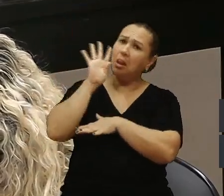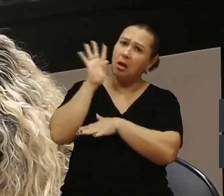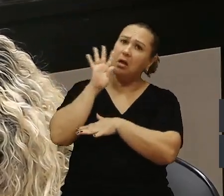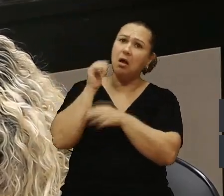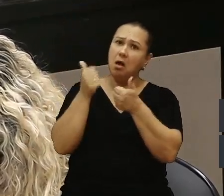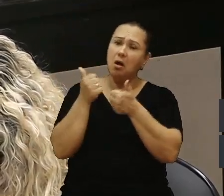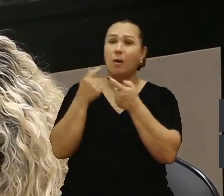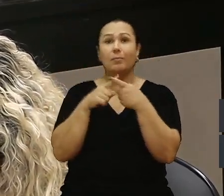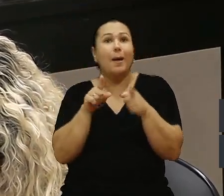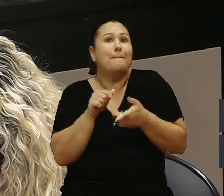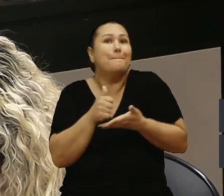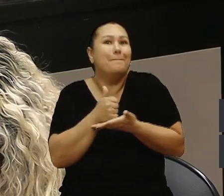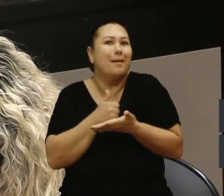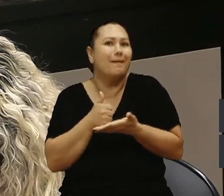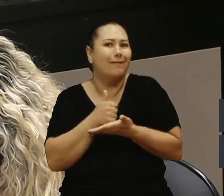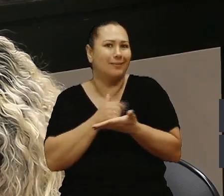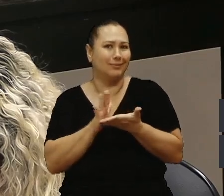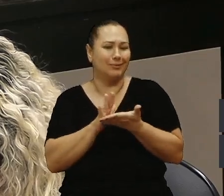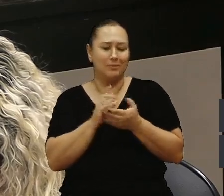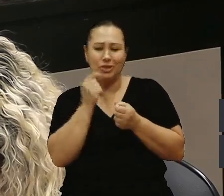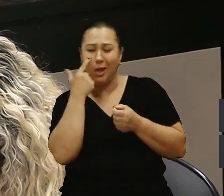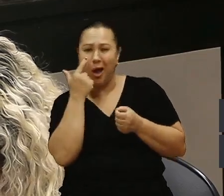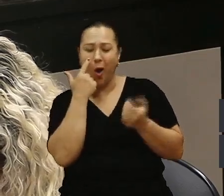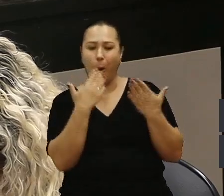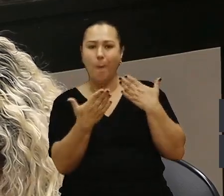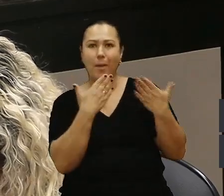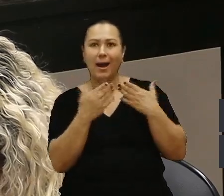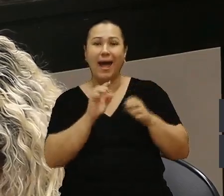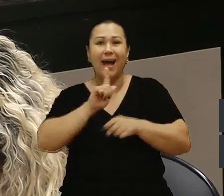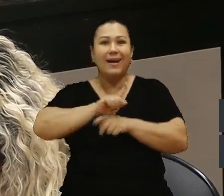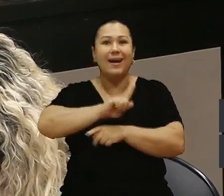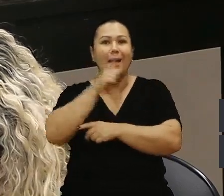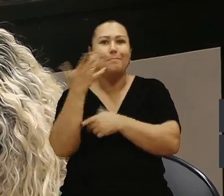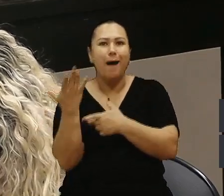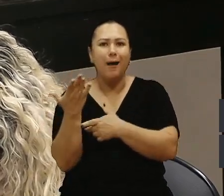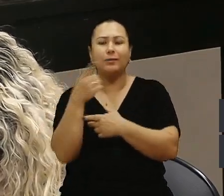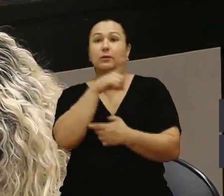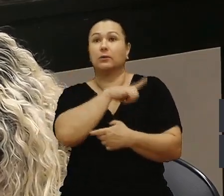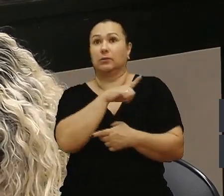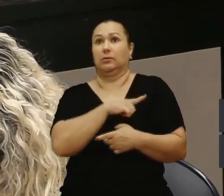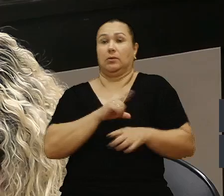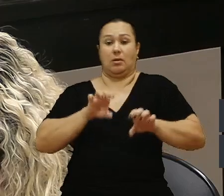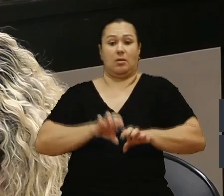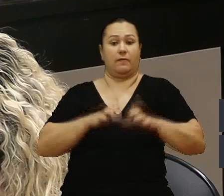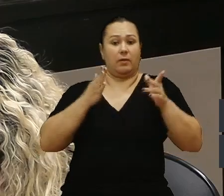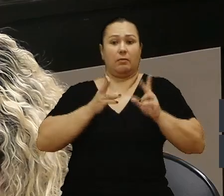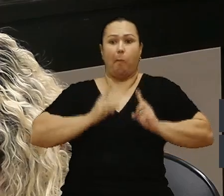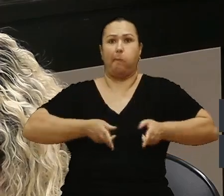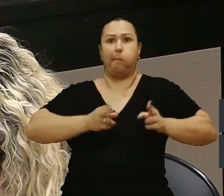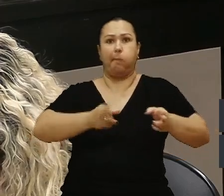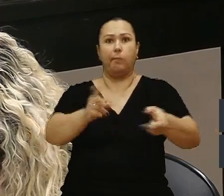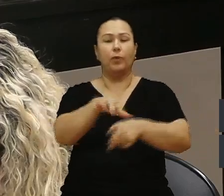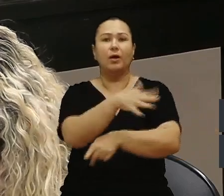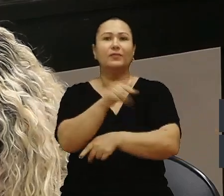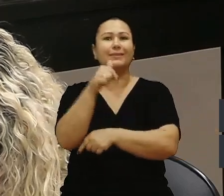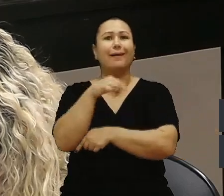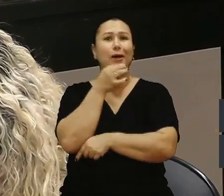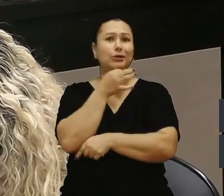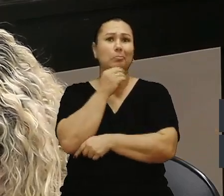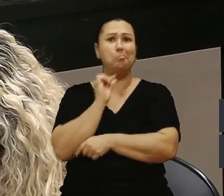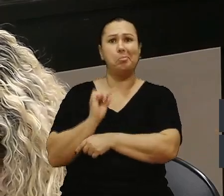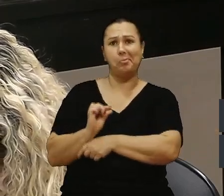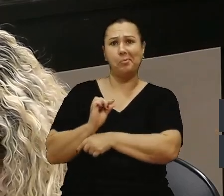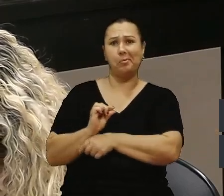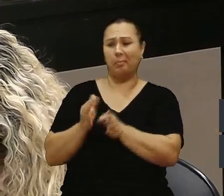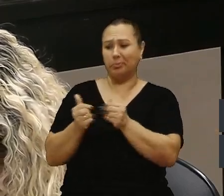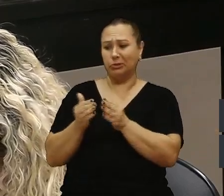máximo. Imagina se a gente comparar com o Gramado, que tem um evento desse aí por semana. Então a gente, às vezes, em Caxias está se contentando com pouco. A gente vem aqui, tem que pedir o